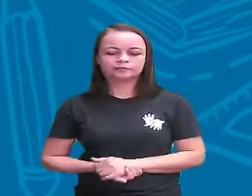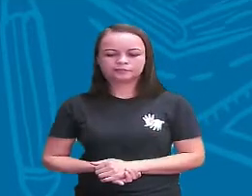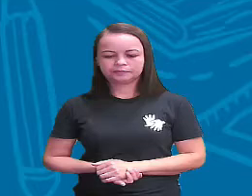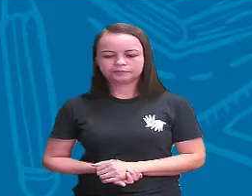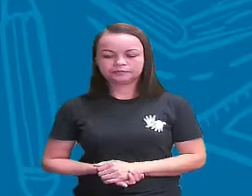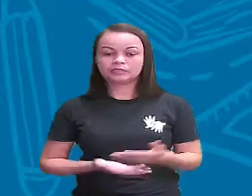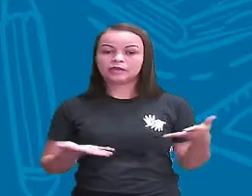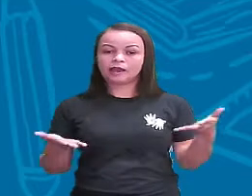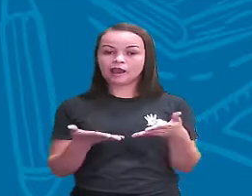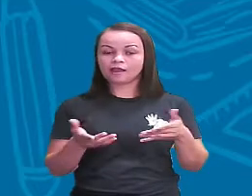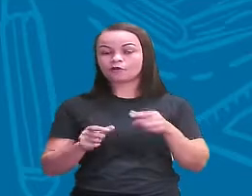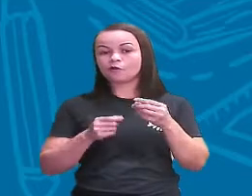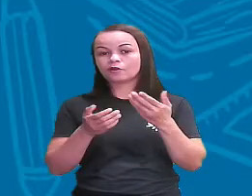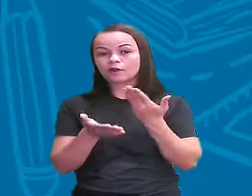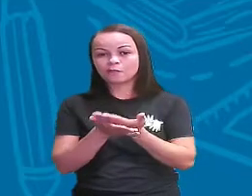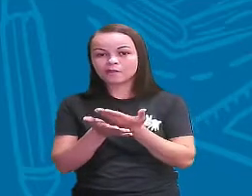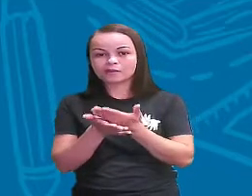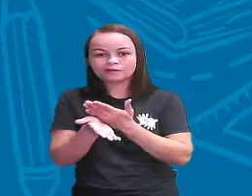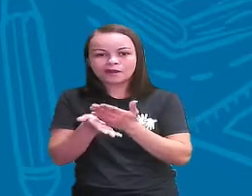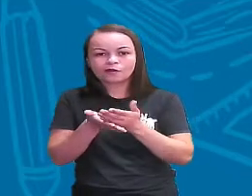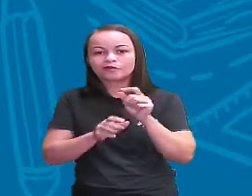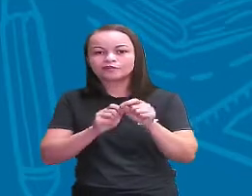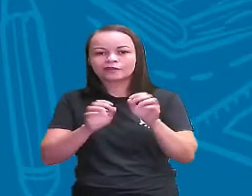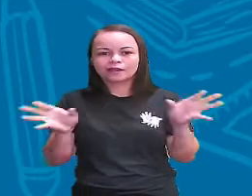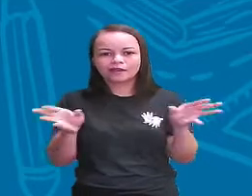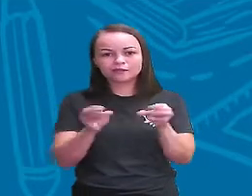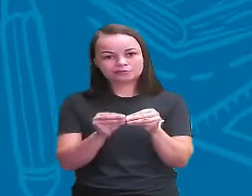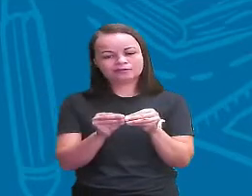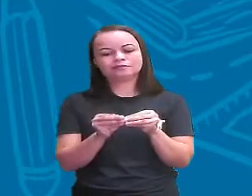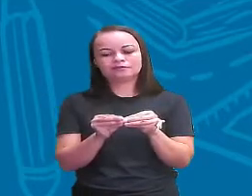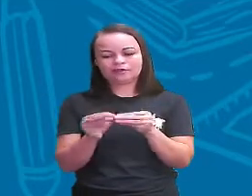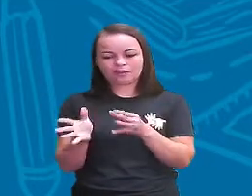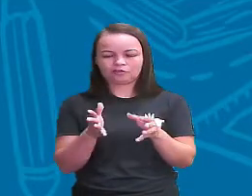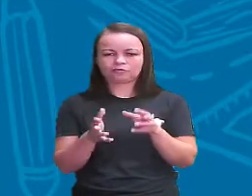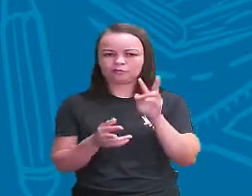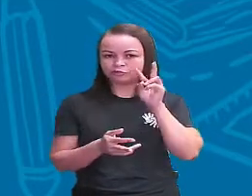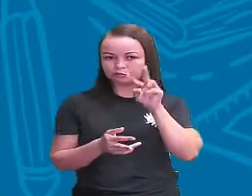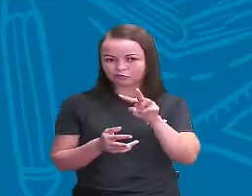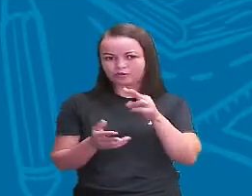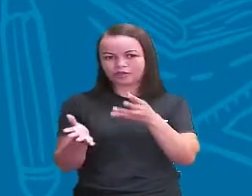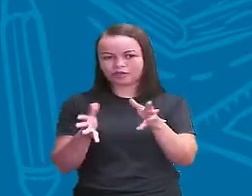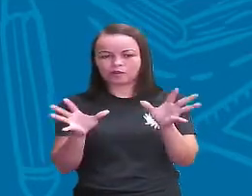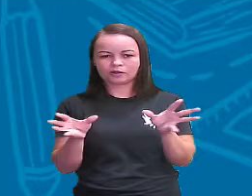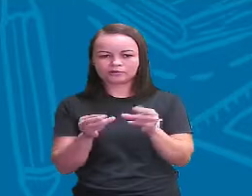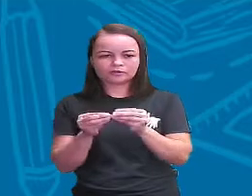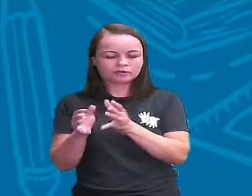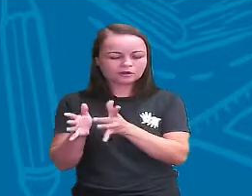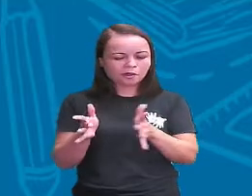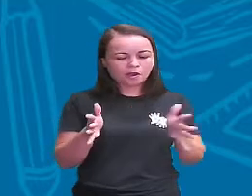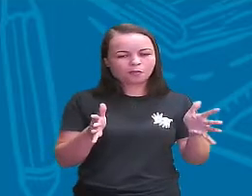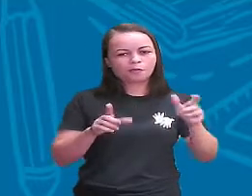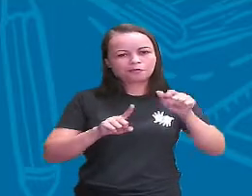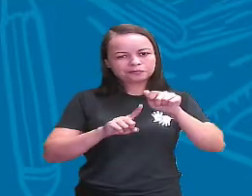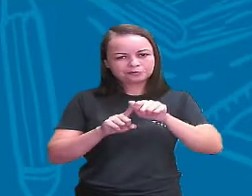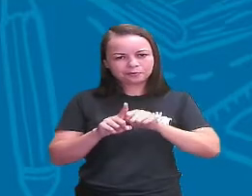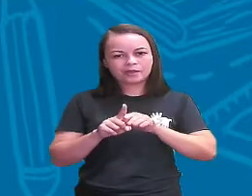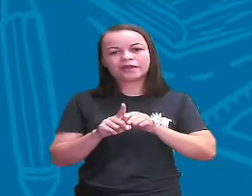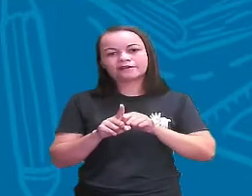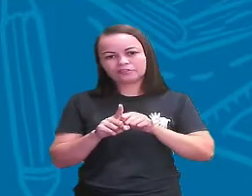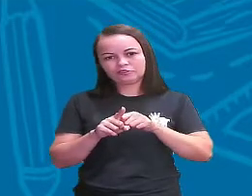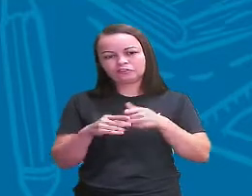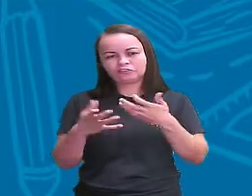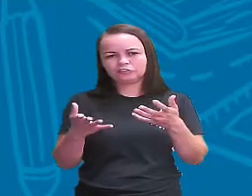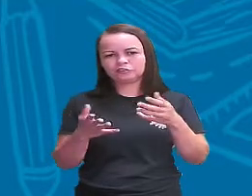para a nossa aula de revisão. Vamos lá rever alguns assuntos que a gente viu aí ao longo do mês